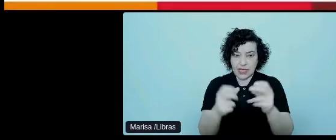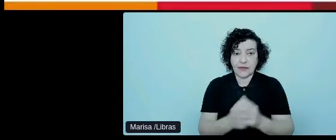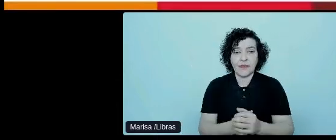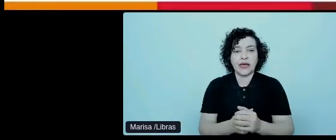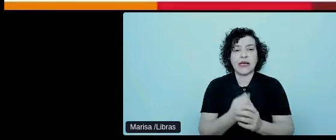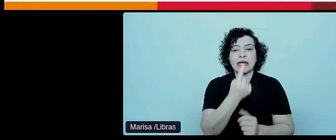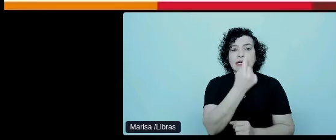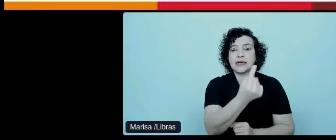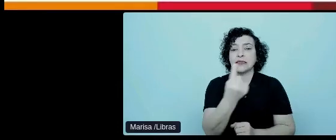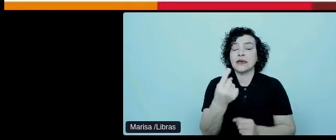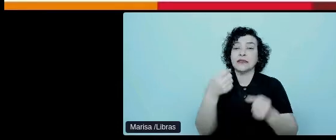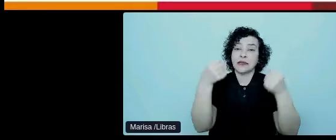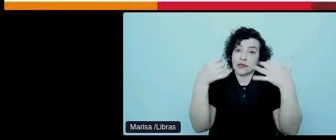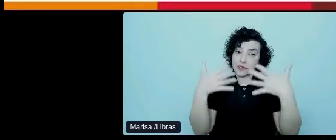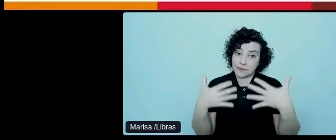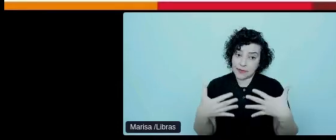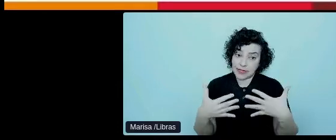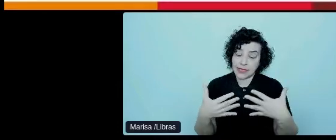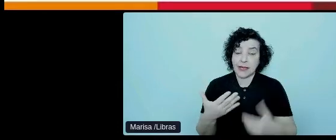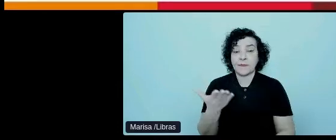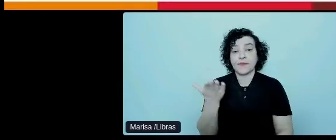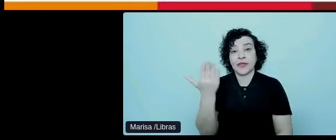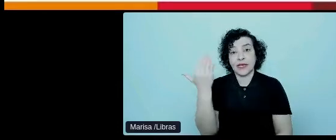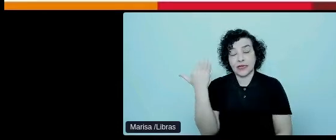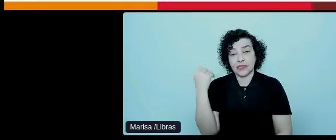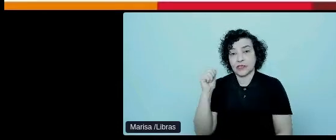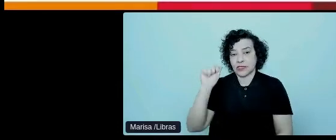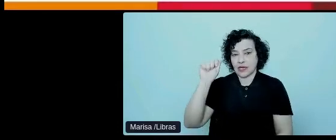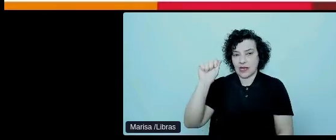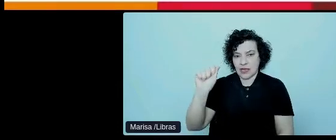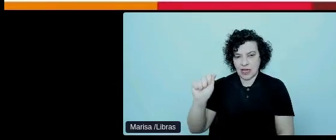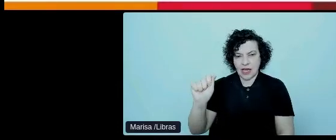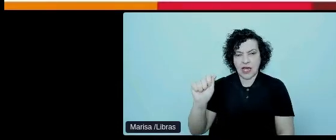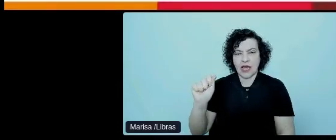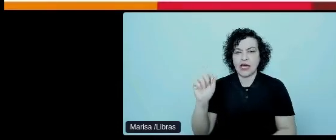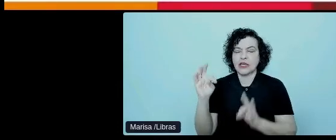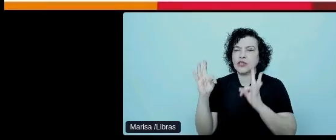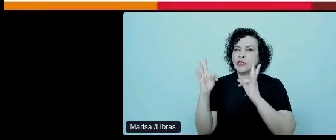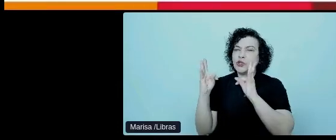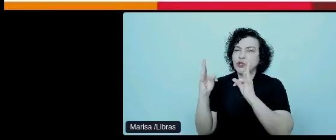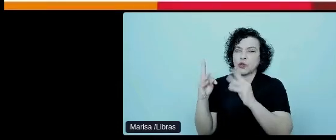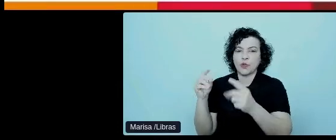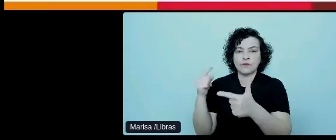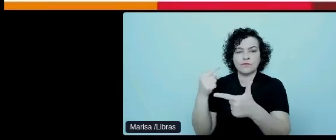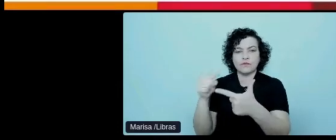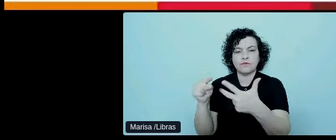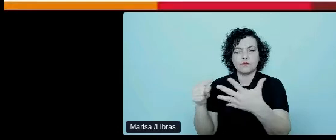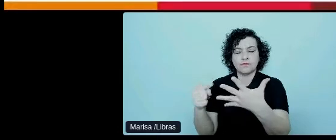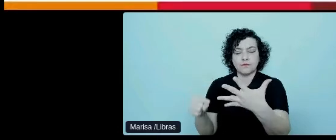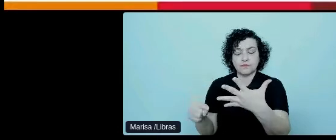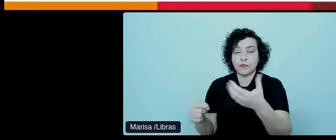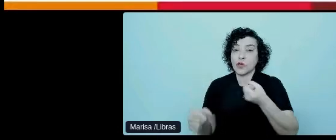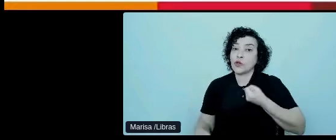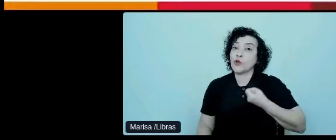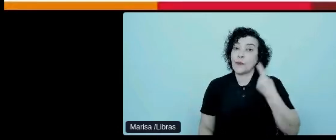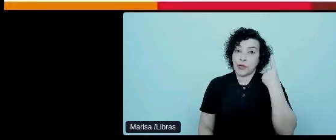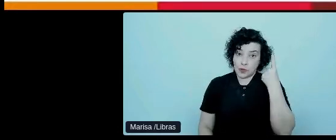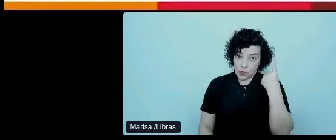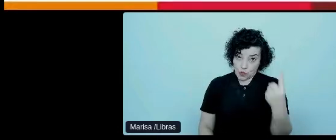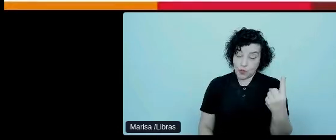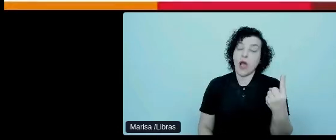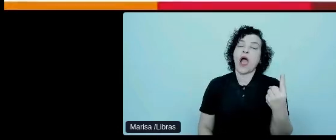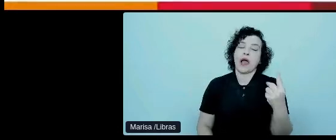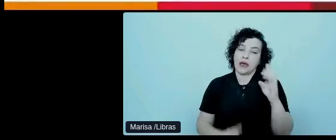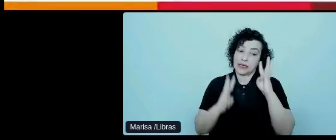um deles. Então a gente tinha a conformidade A, que todos os checkpoints de prioridade 1 são atendidos. Lembrando